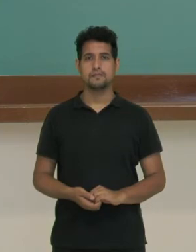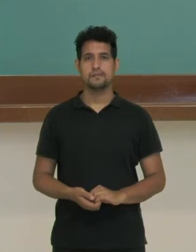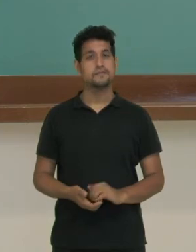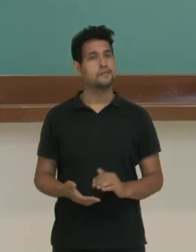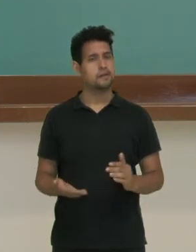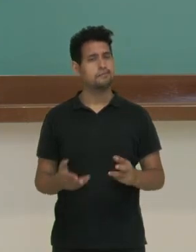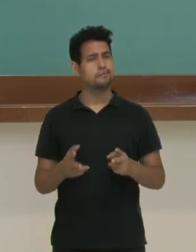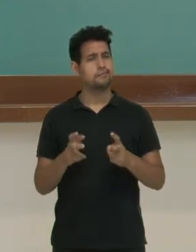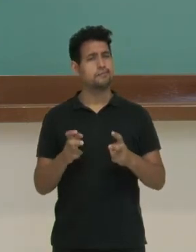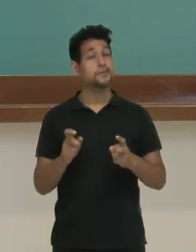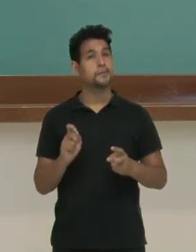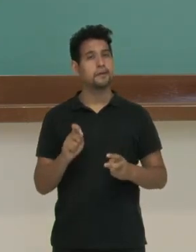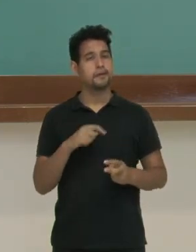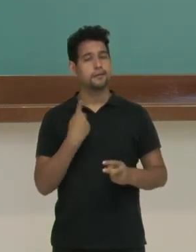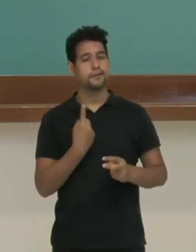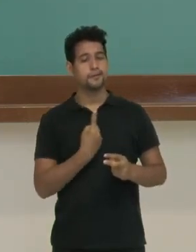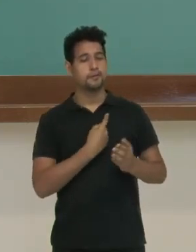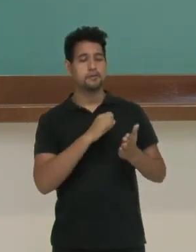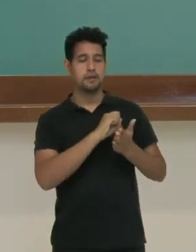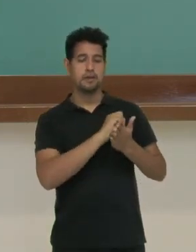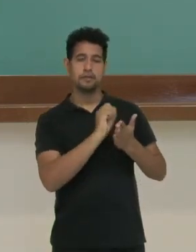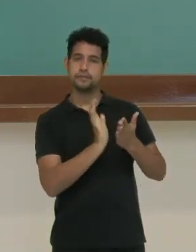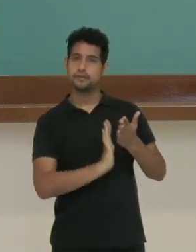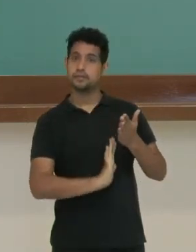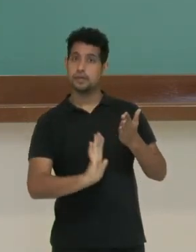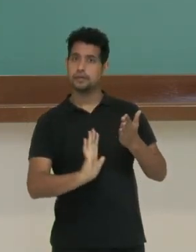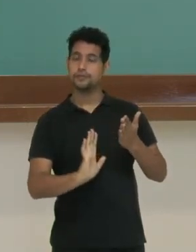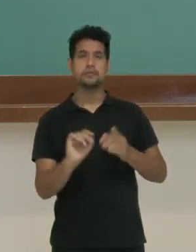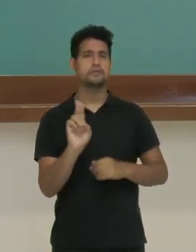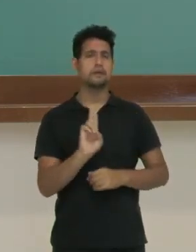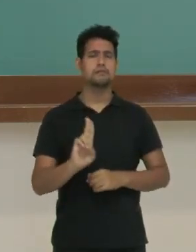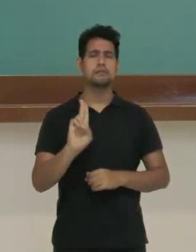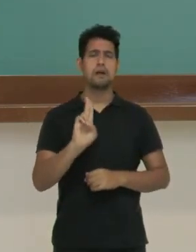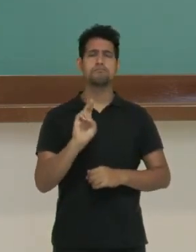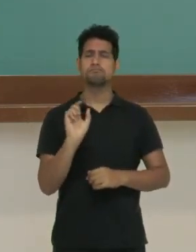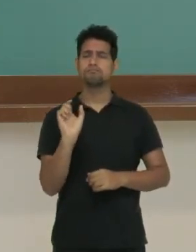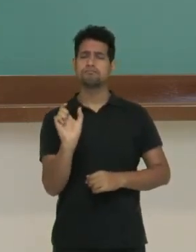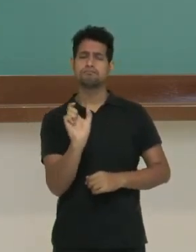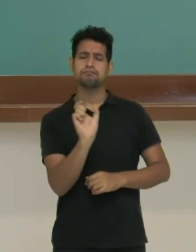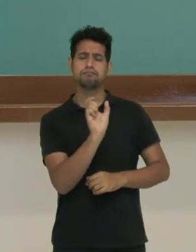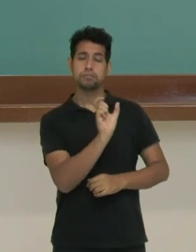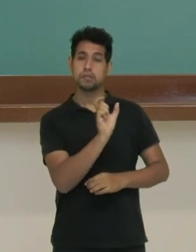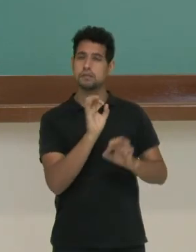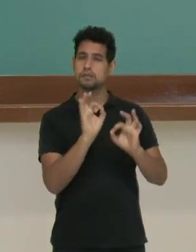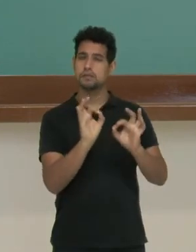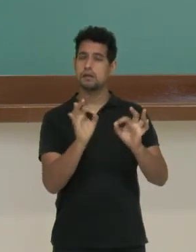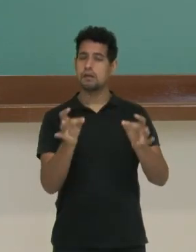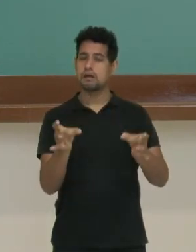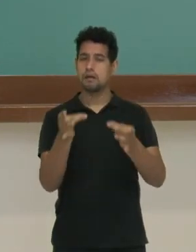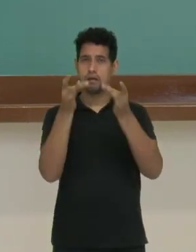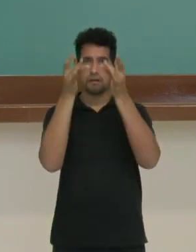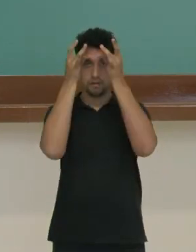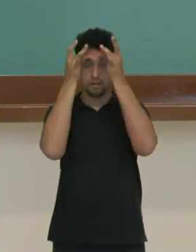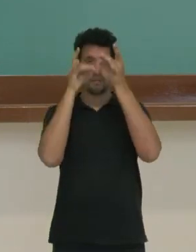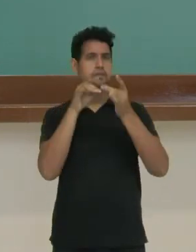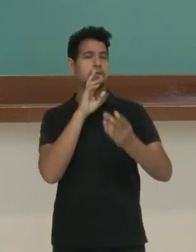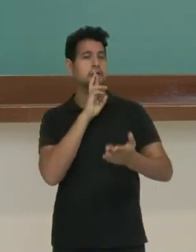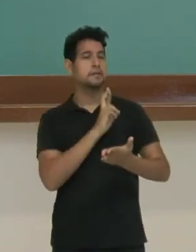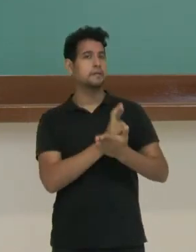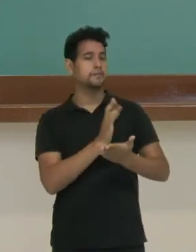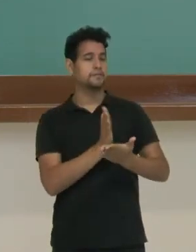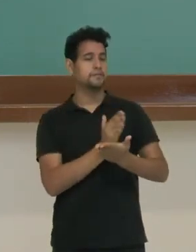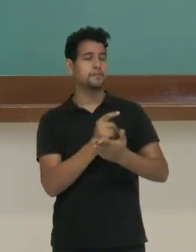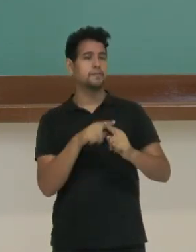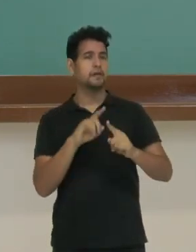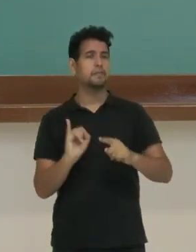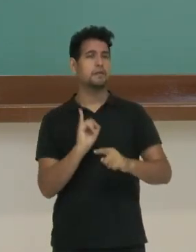Então, observem que o nosso exercício, nós vamos colocar os advérbios de frequência em ordem para fixar melhor. Respondam eles no seu caderno.